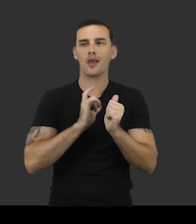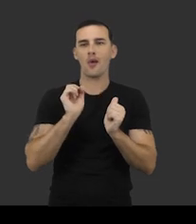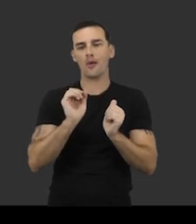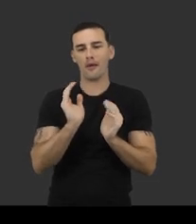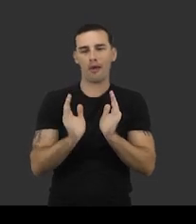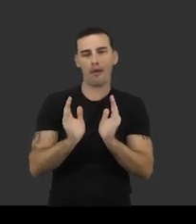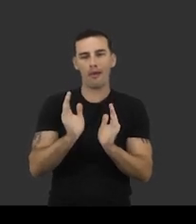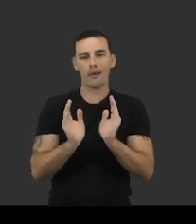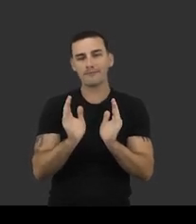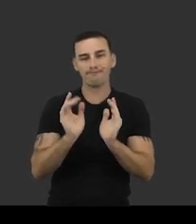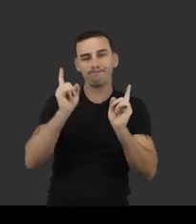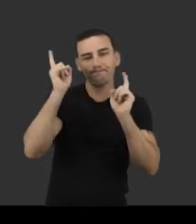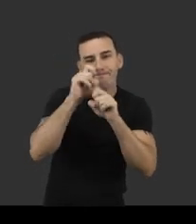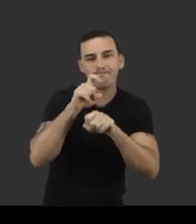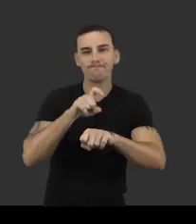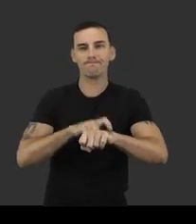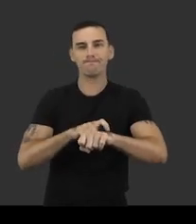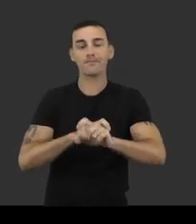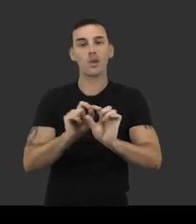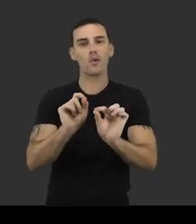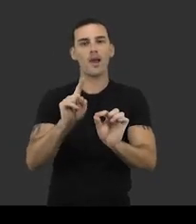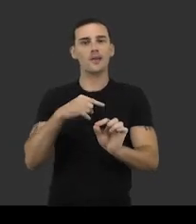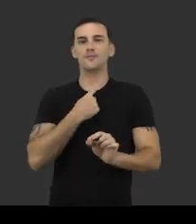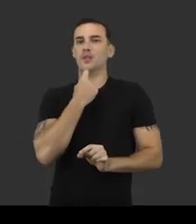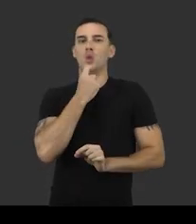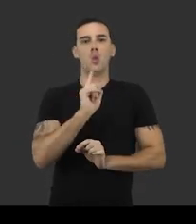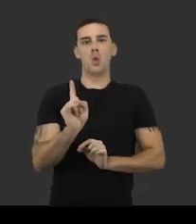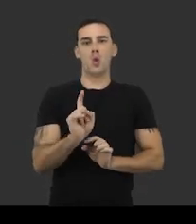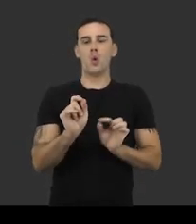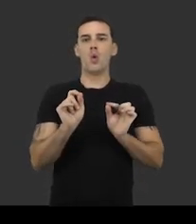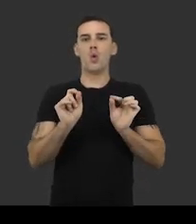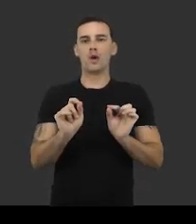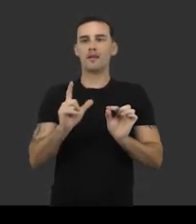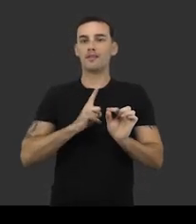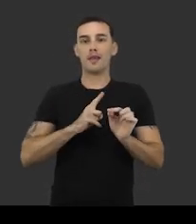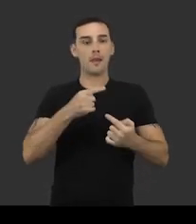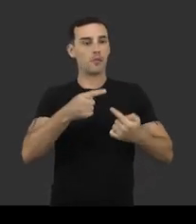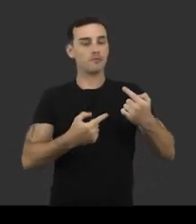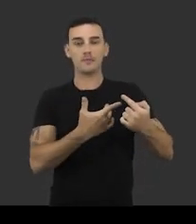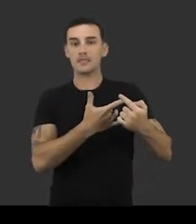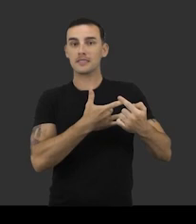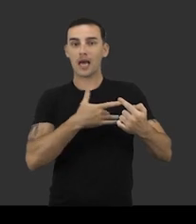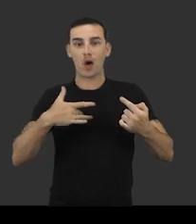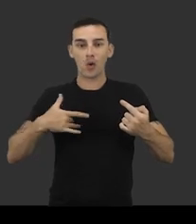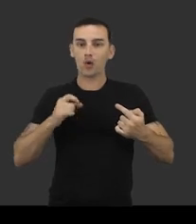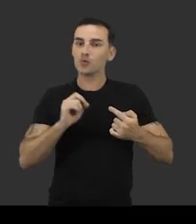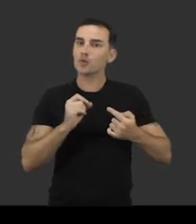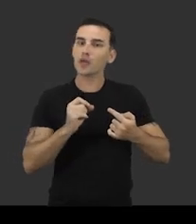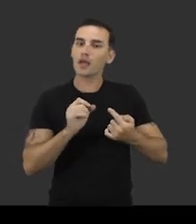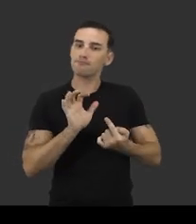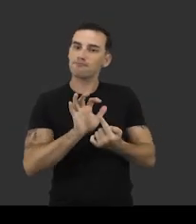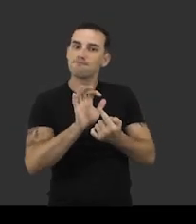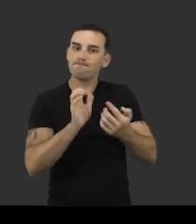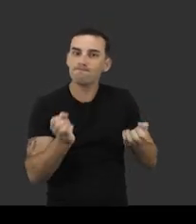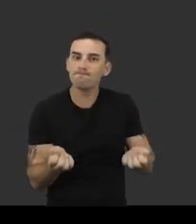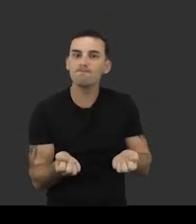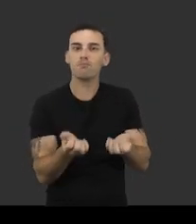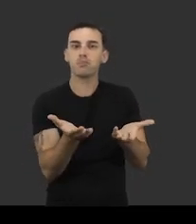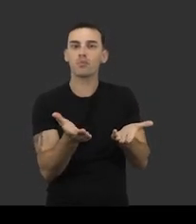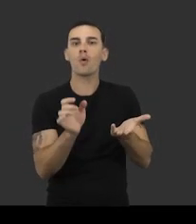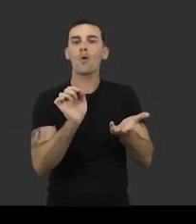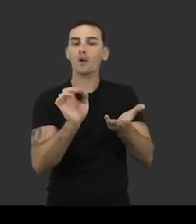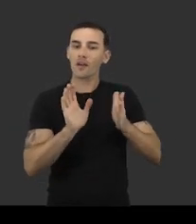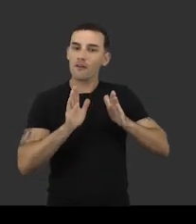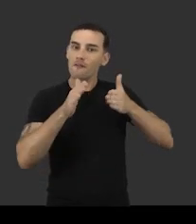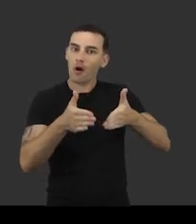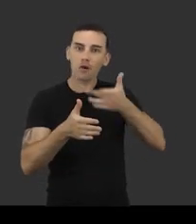limbo, nós não conseguimos aplicar políticas de saúde sérias e voltadas para